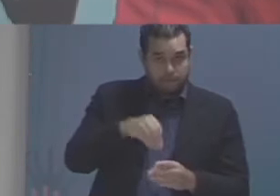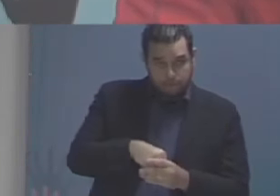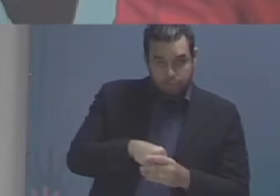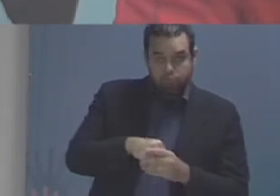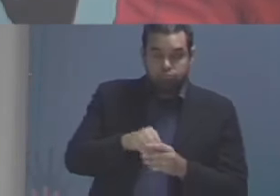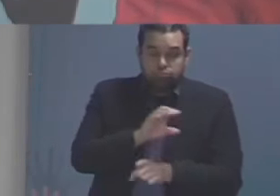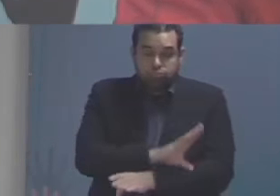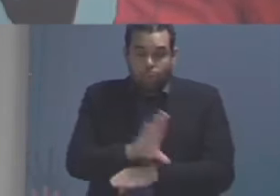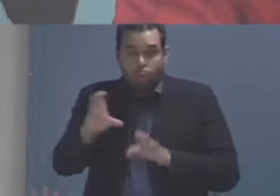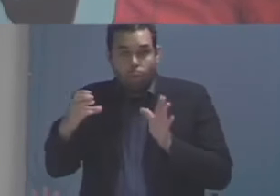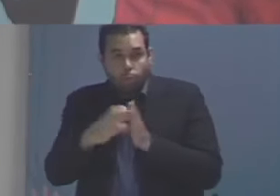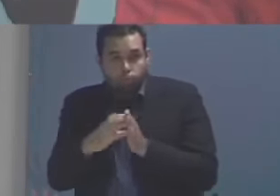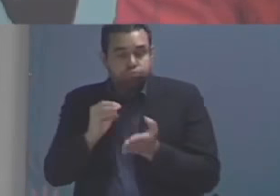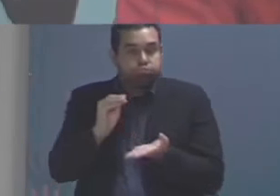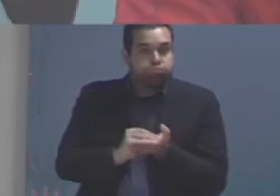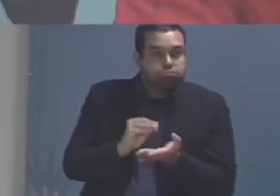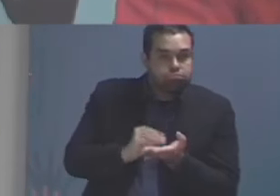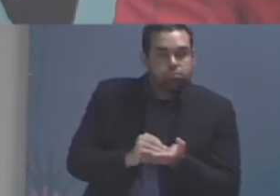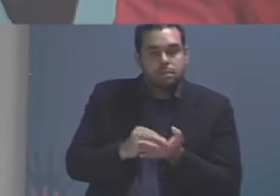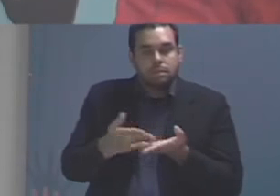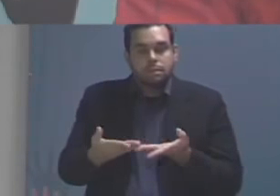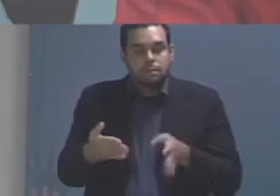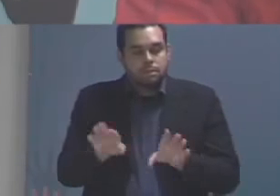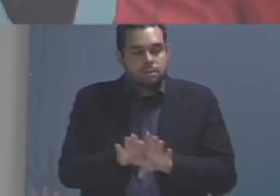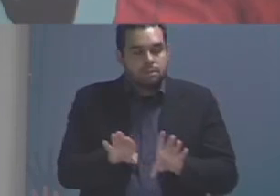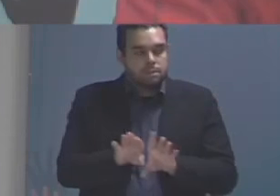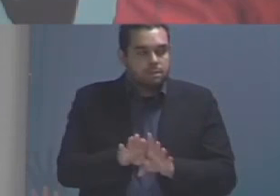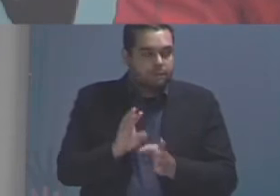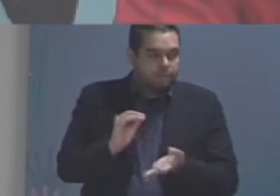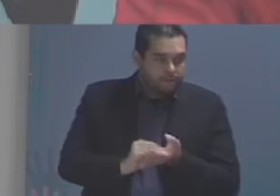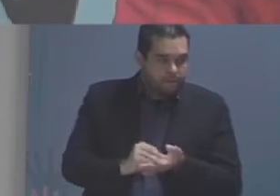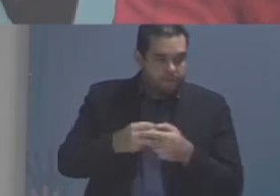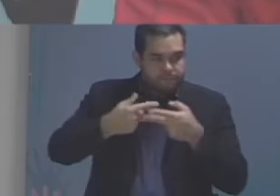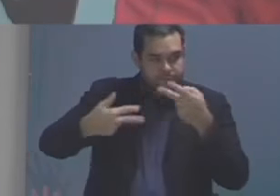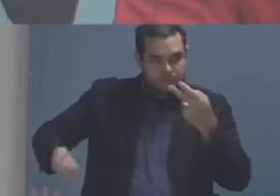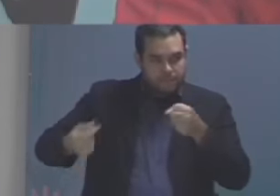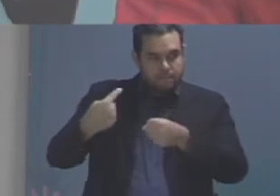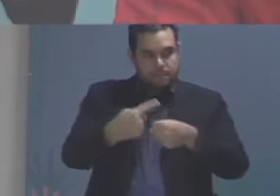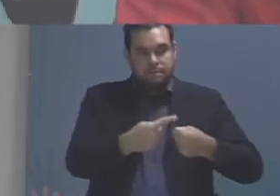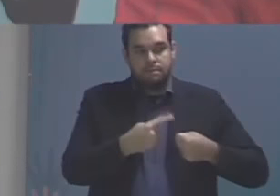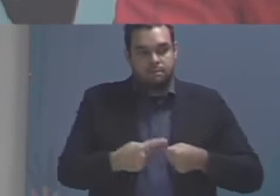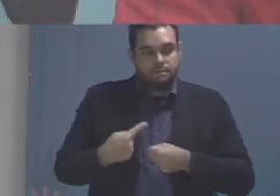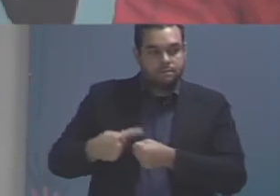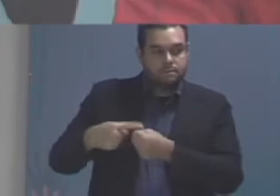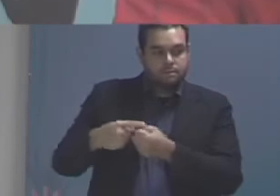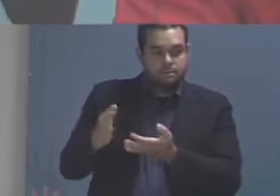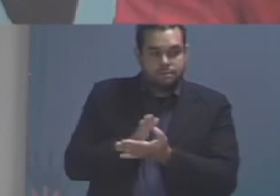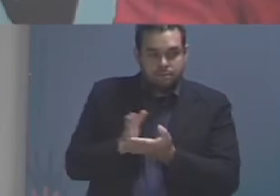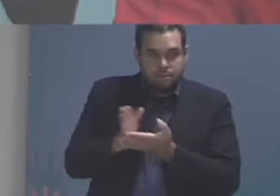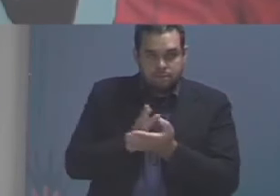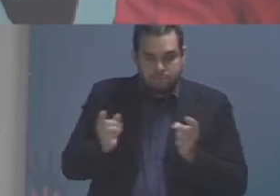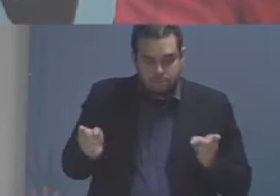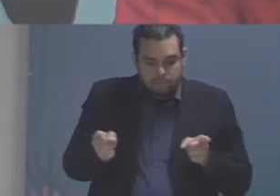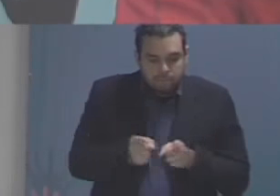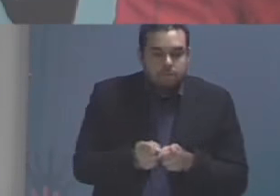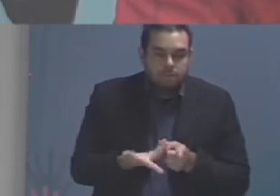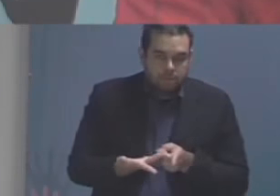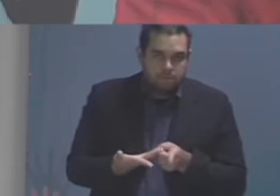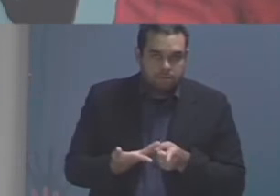concursos públicos. Existe também, em muitas cidades, principalmente de pequeno porte, mas não